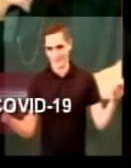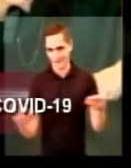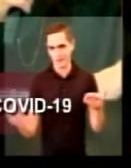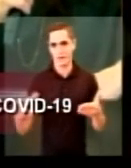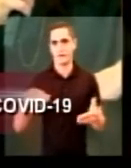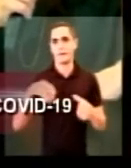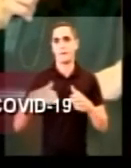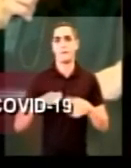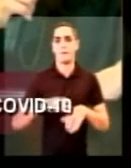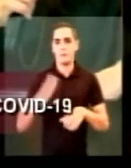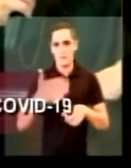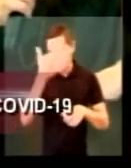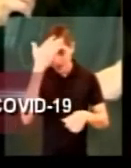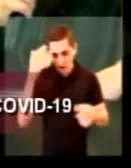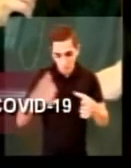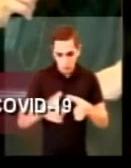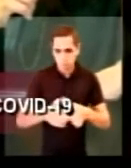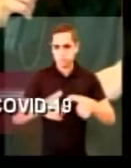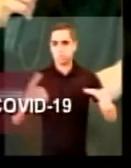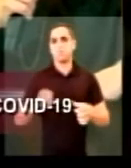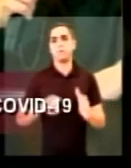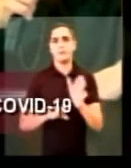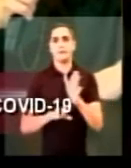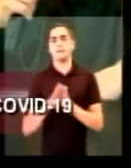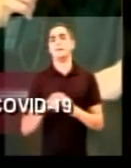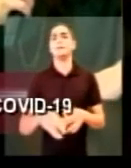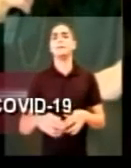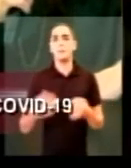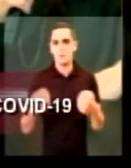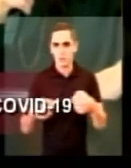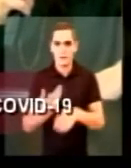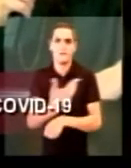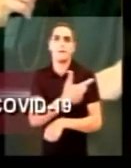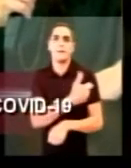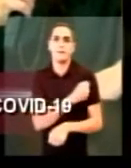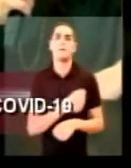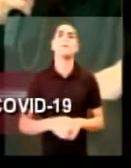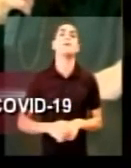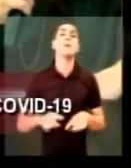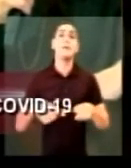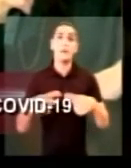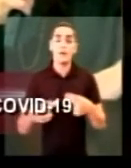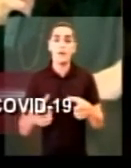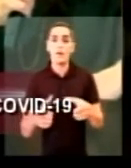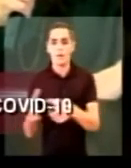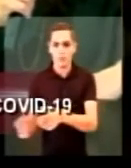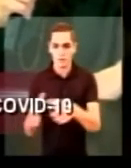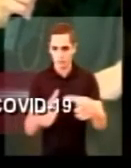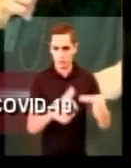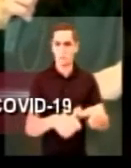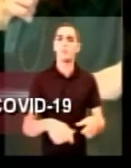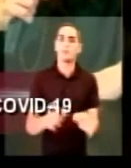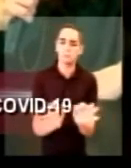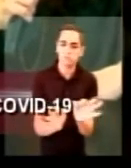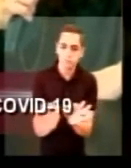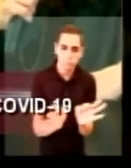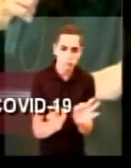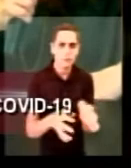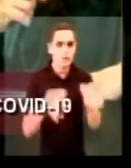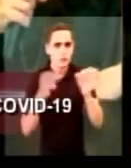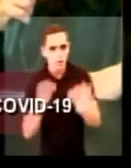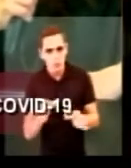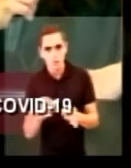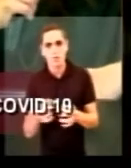que adequar o seu quadro de funcionários para esses novos leitos e enfermarias que foram montadas para